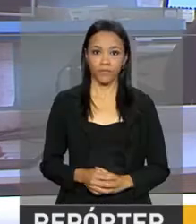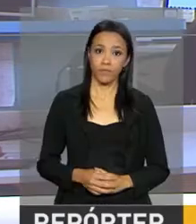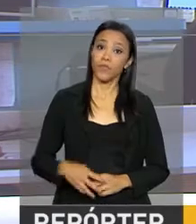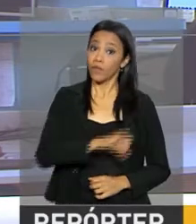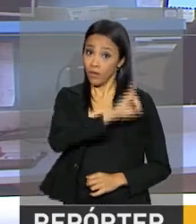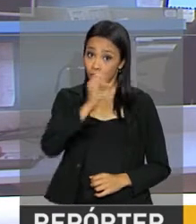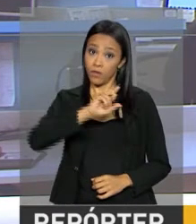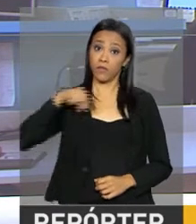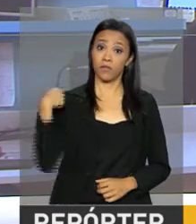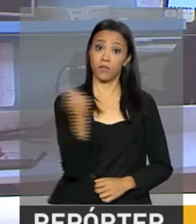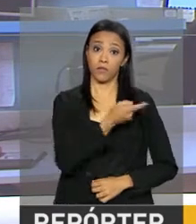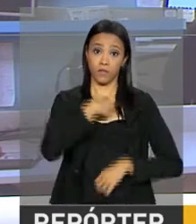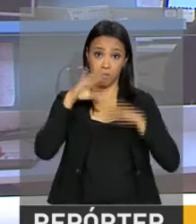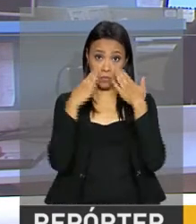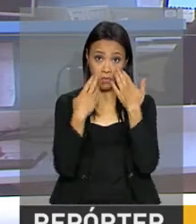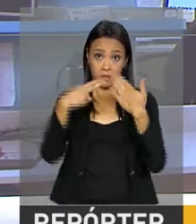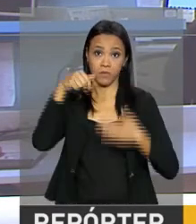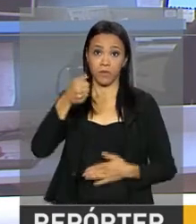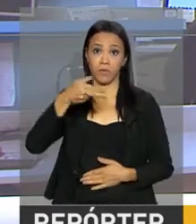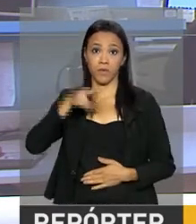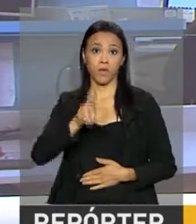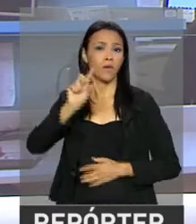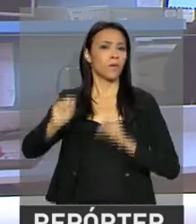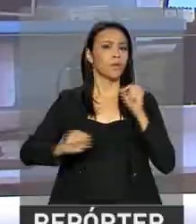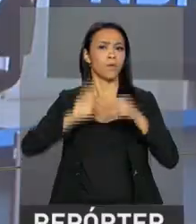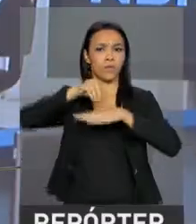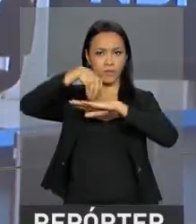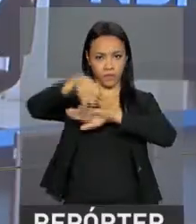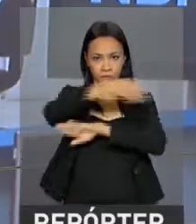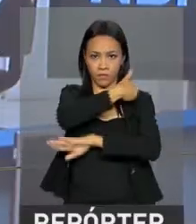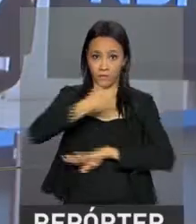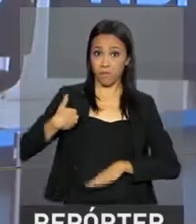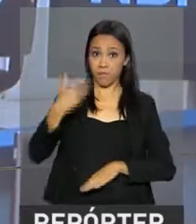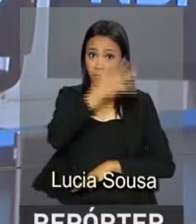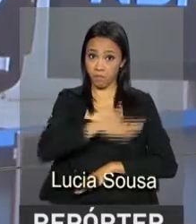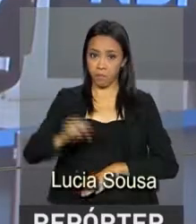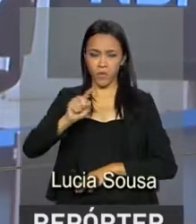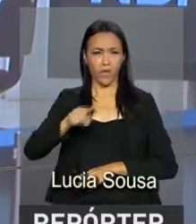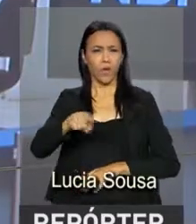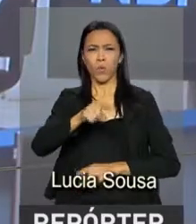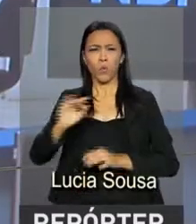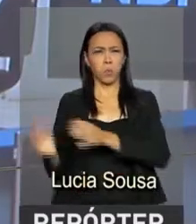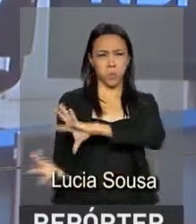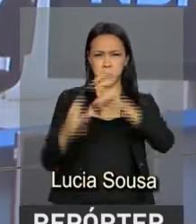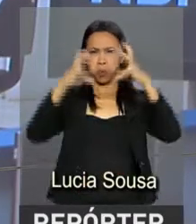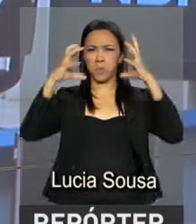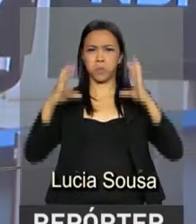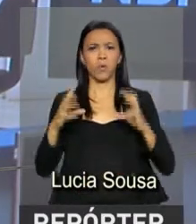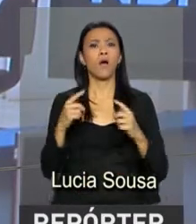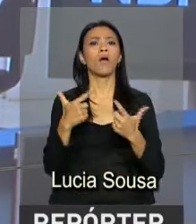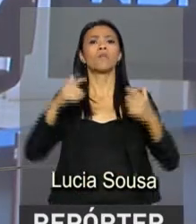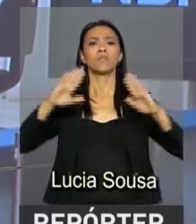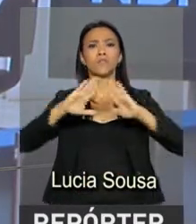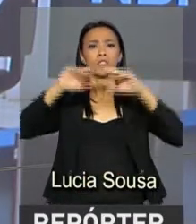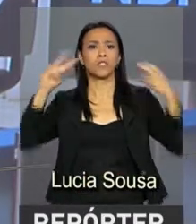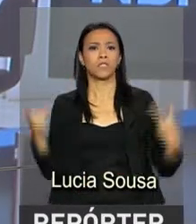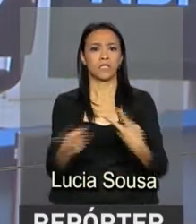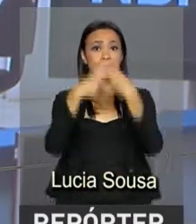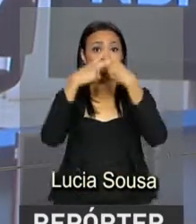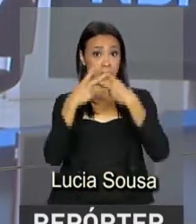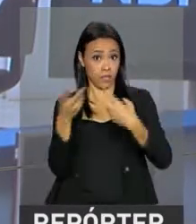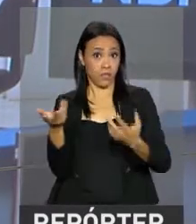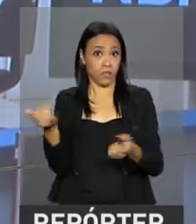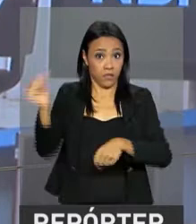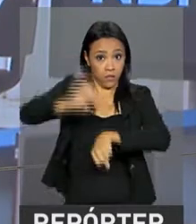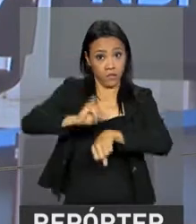Olá, o repórter NBR está de volta com as notícias do governo federal. A rebelião no complexo penitenciário Anísio Jobim, em Manaus, deixou